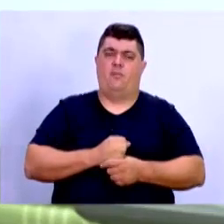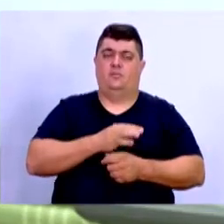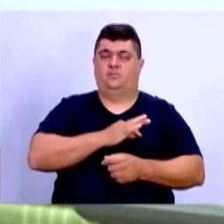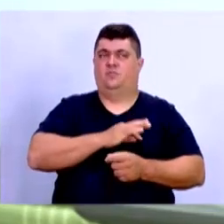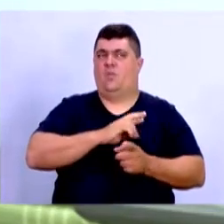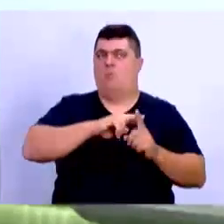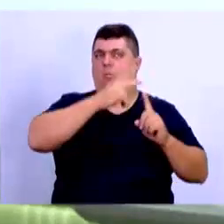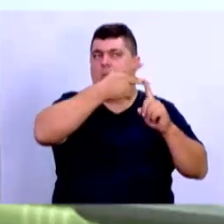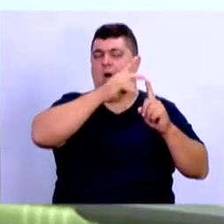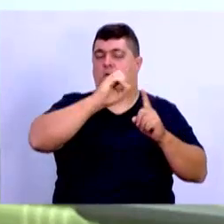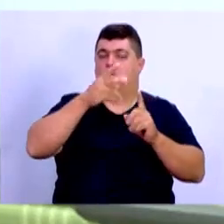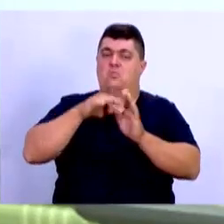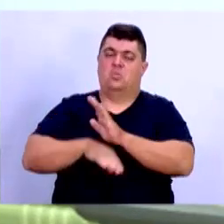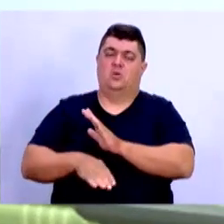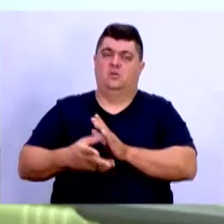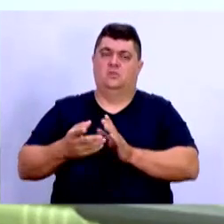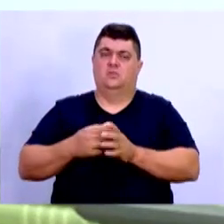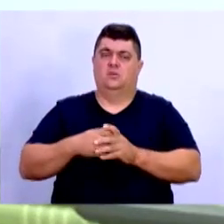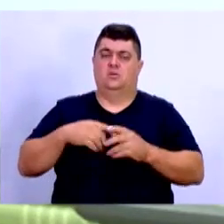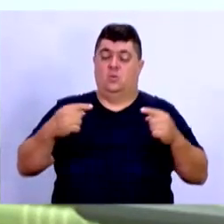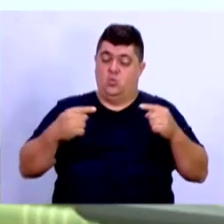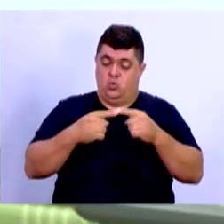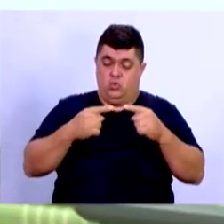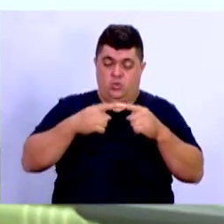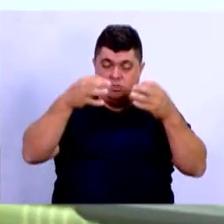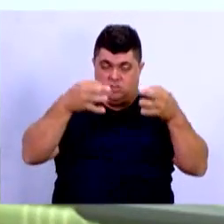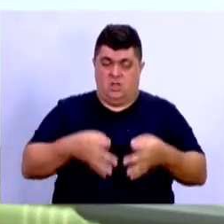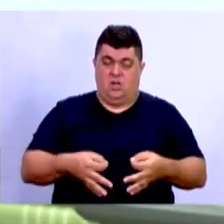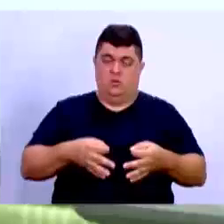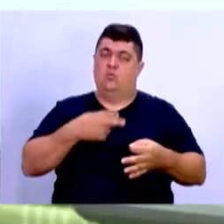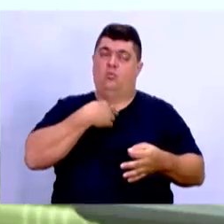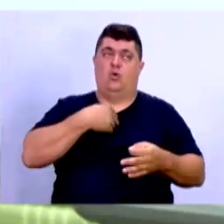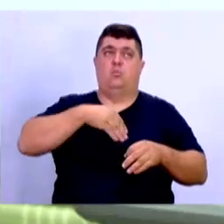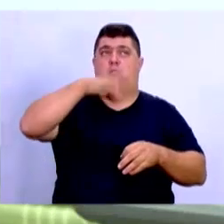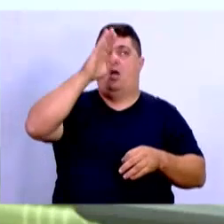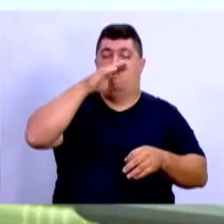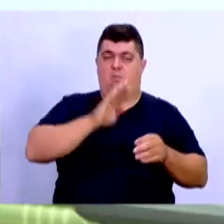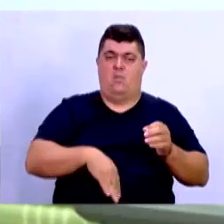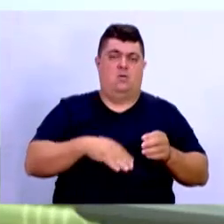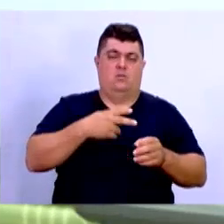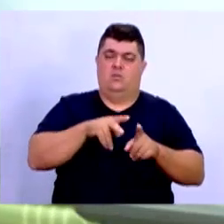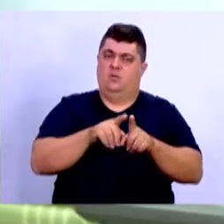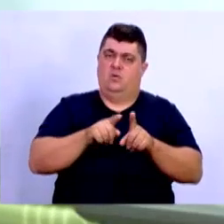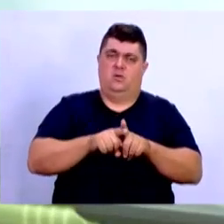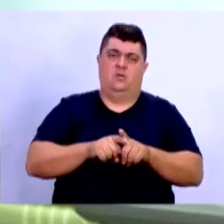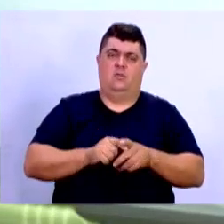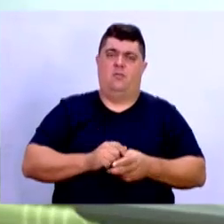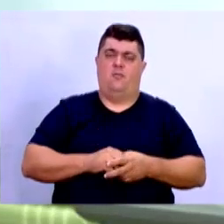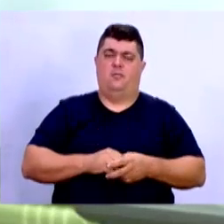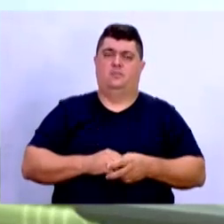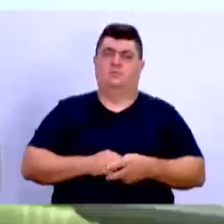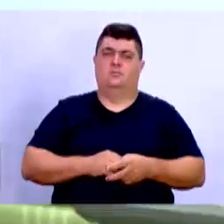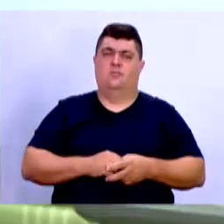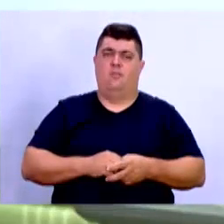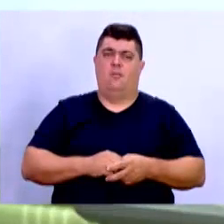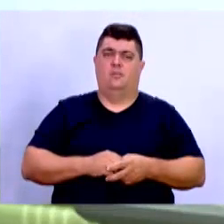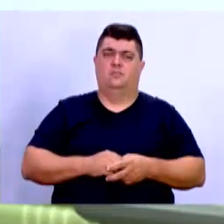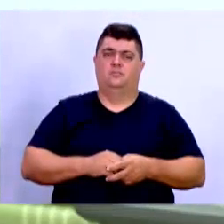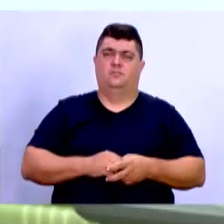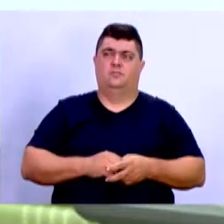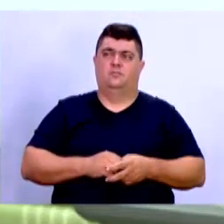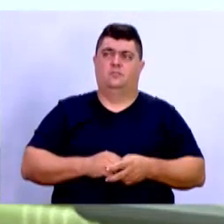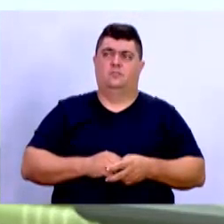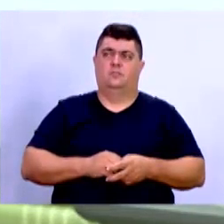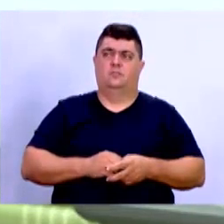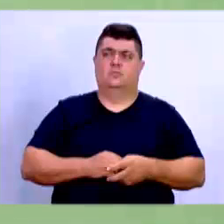ou menos, né? E o ideal é que ele receba corretamente para que não haja furo, porque se ele vai receber a mais, outra pessoa vai estar recebendo a